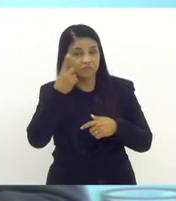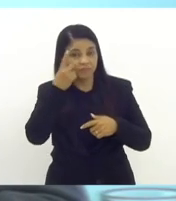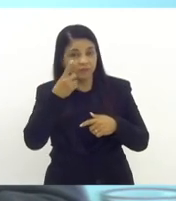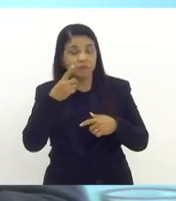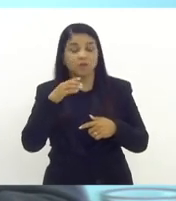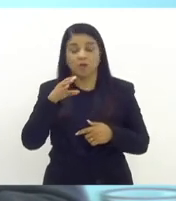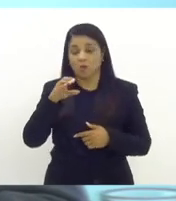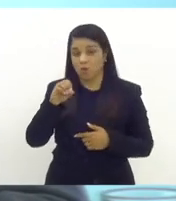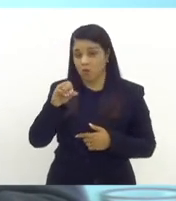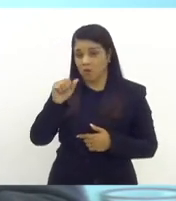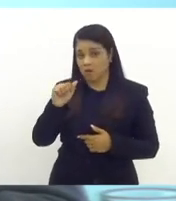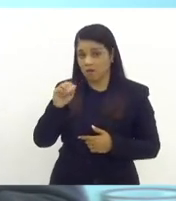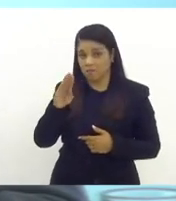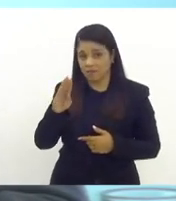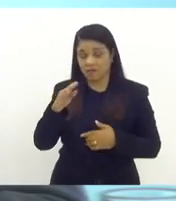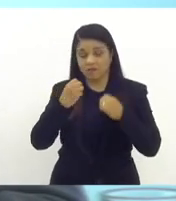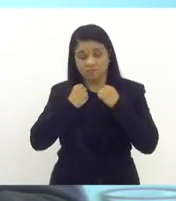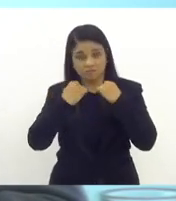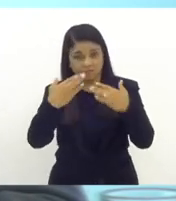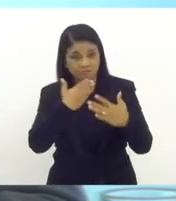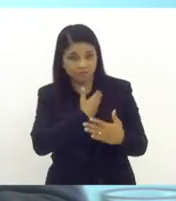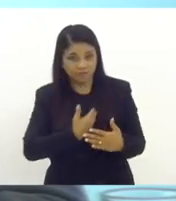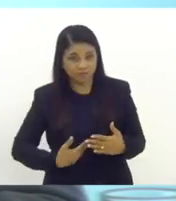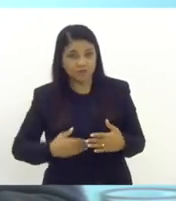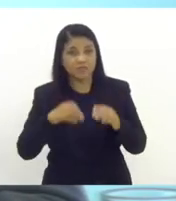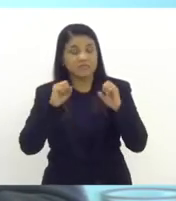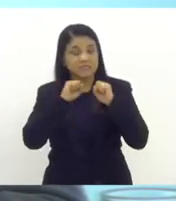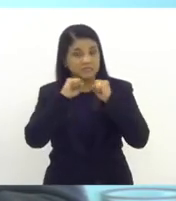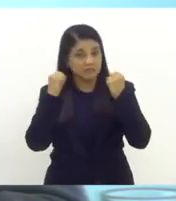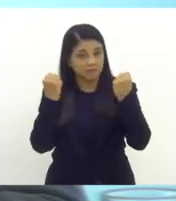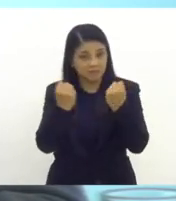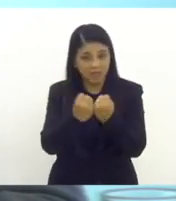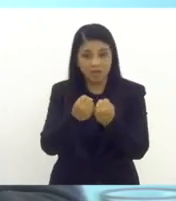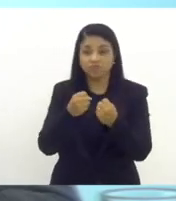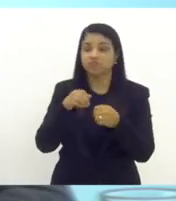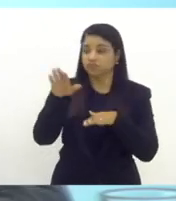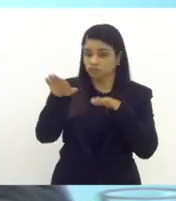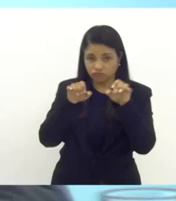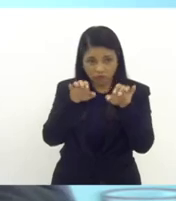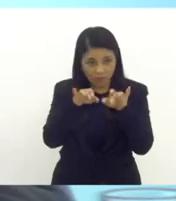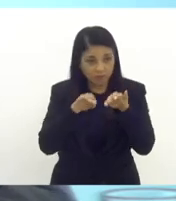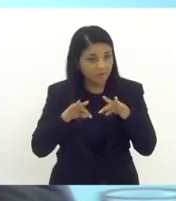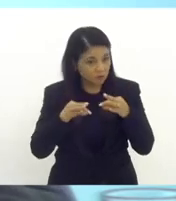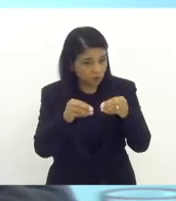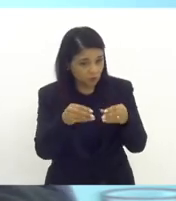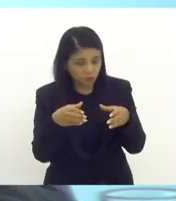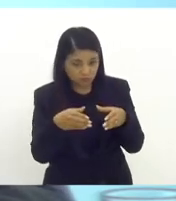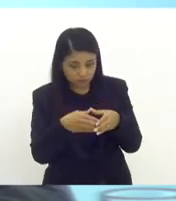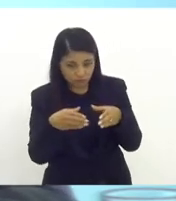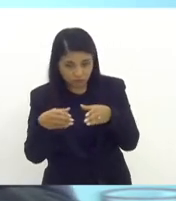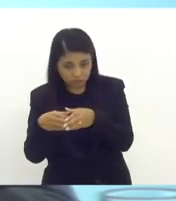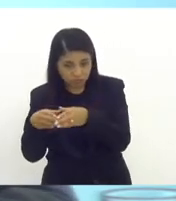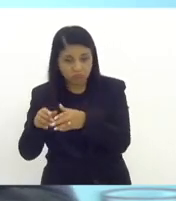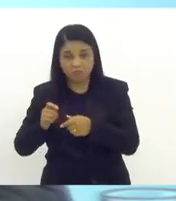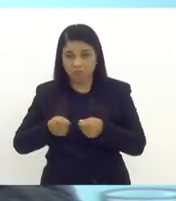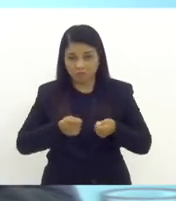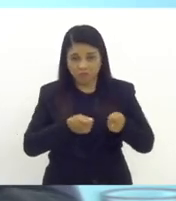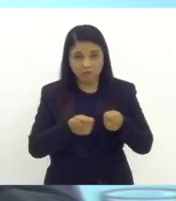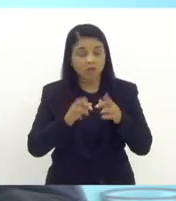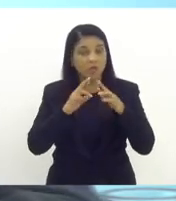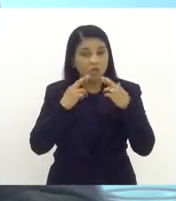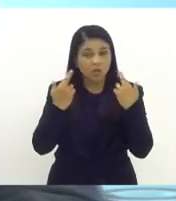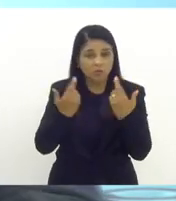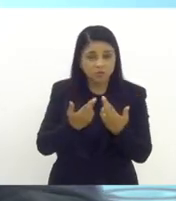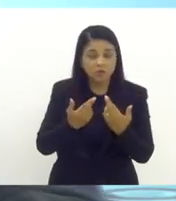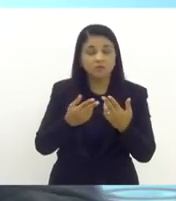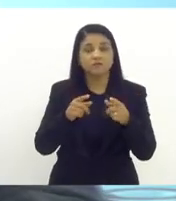umas audiências públicas seminários vocês todos também vão ser chamados dessas reuniões lá nossa é nós vamos